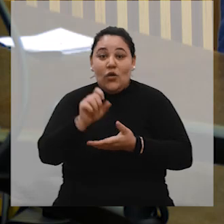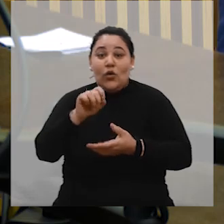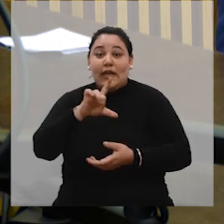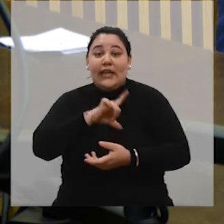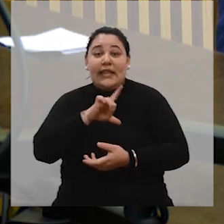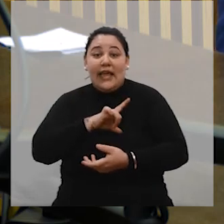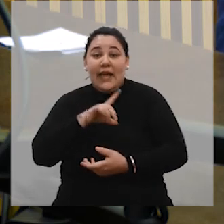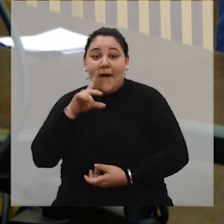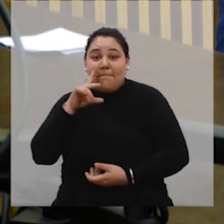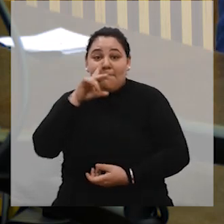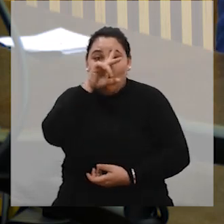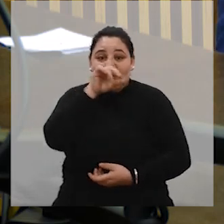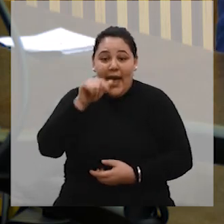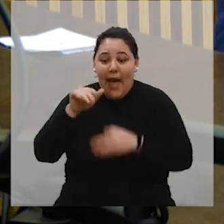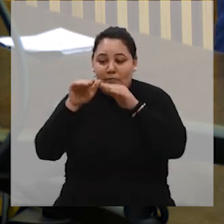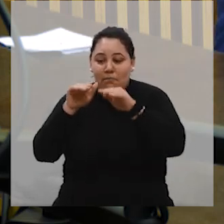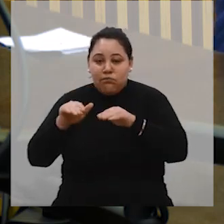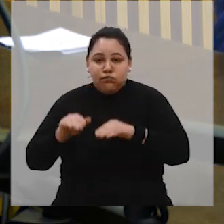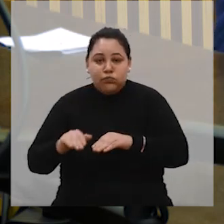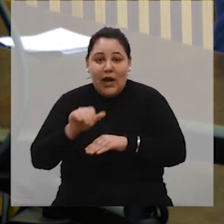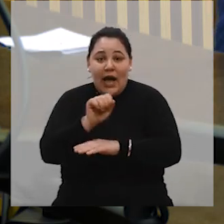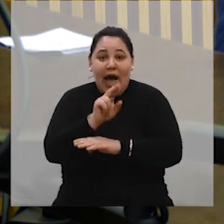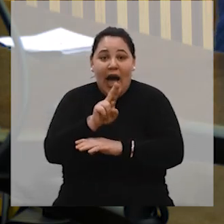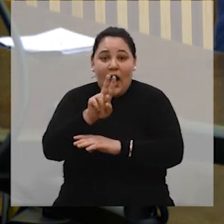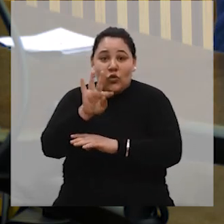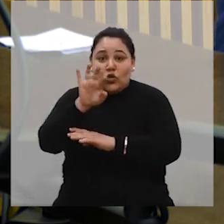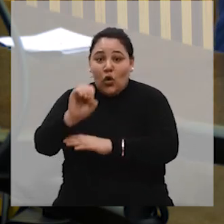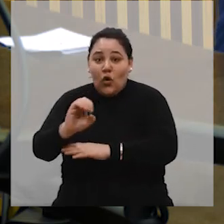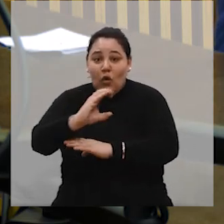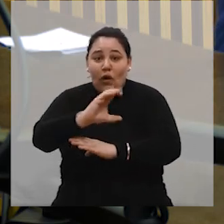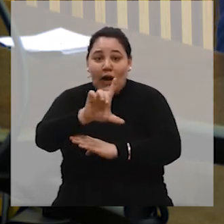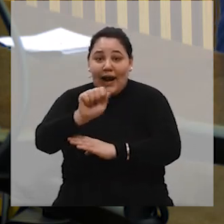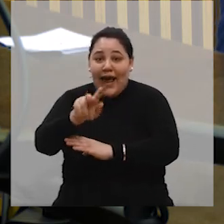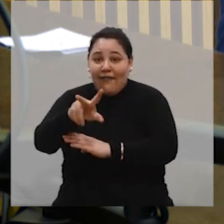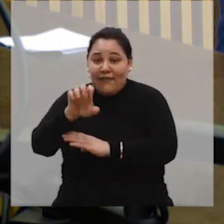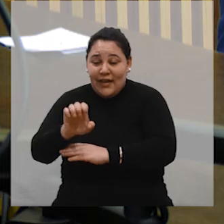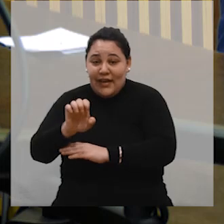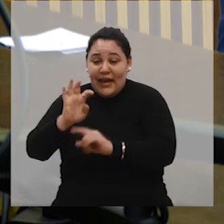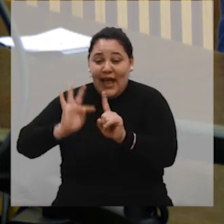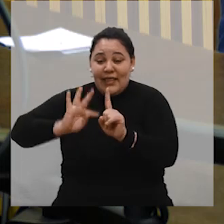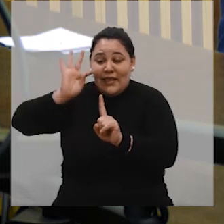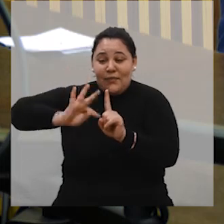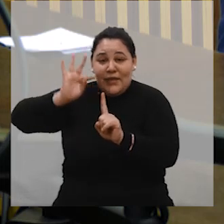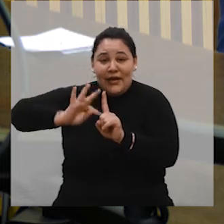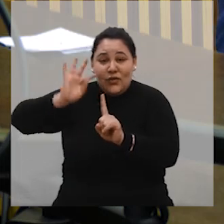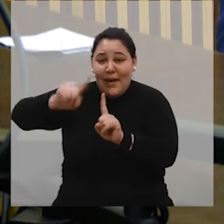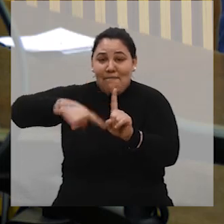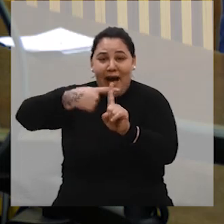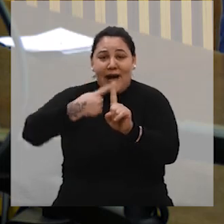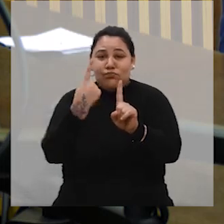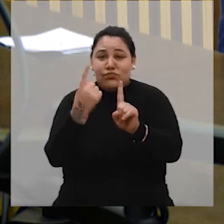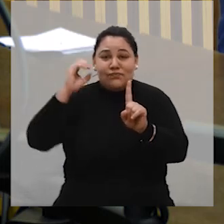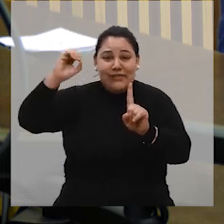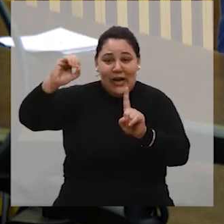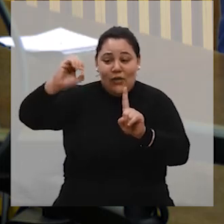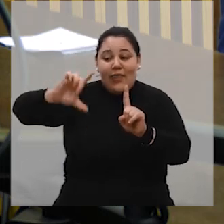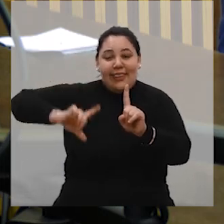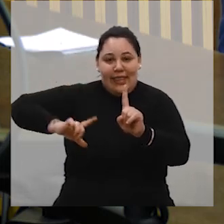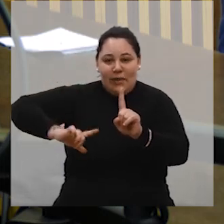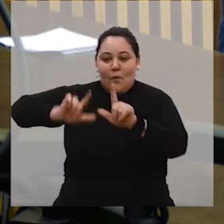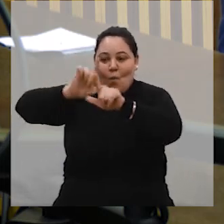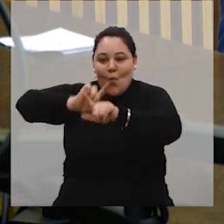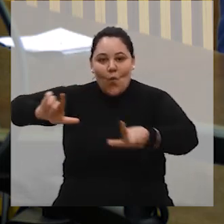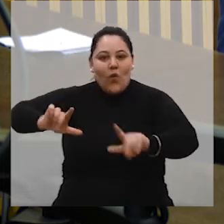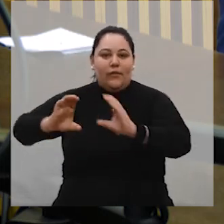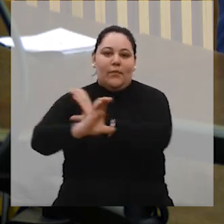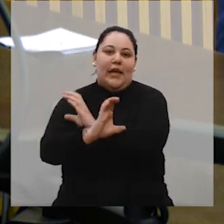autoclave. Então, locais que tem autoclave, que a temperatura vai a mais de 1000 graus, a gente tem uma